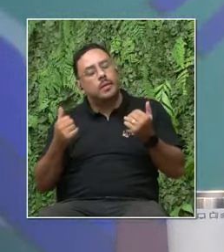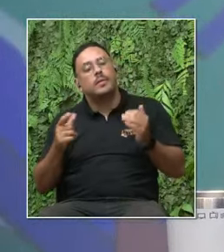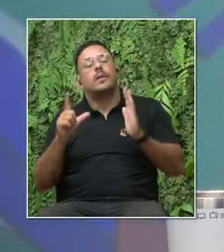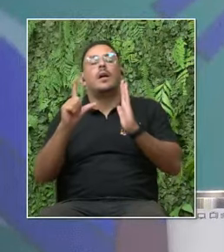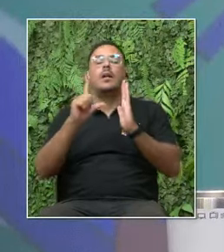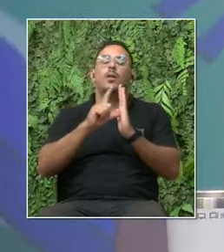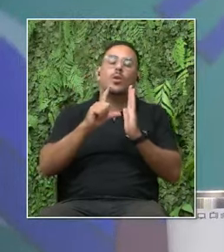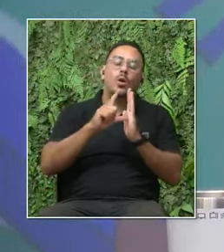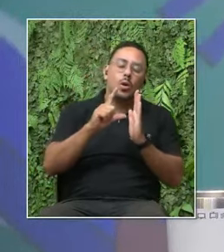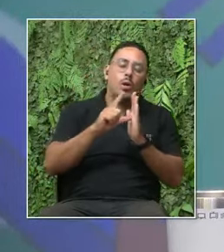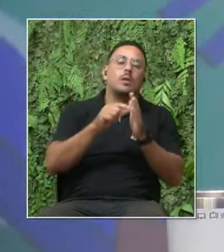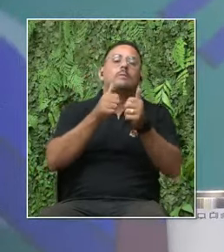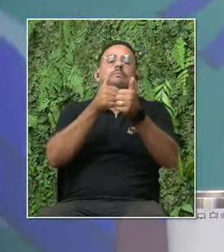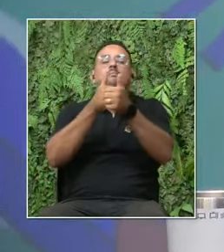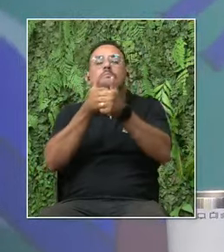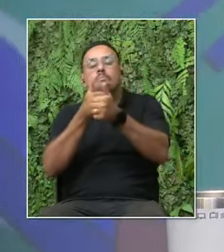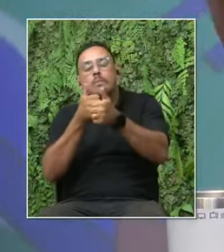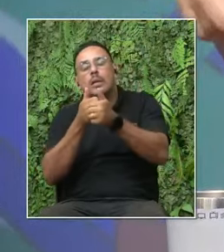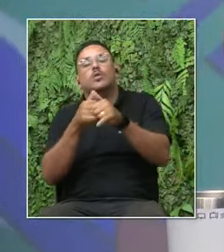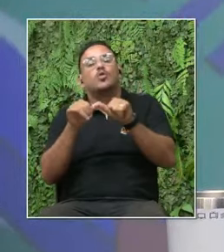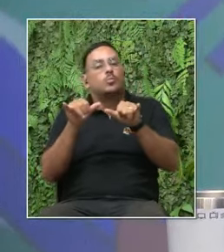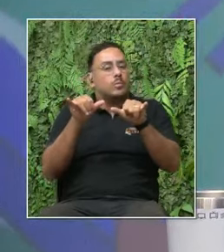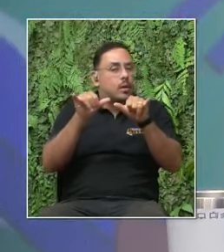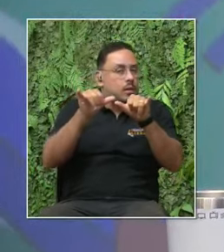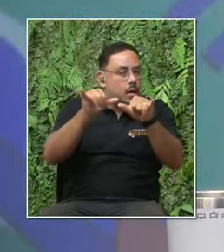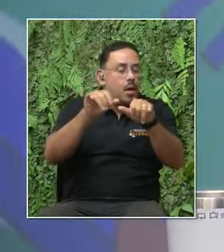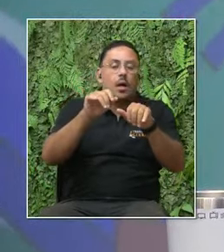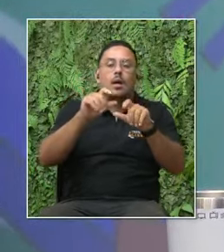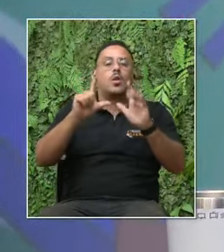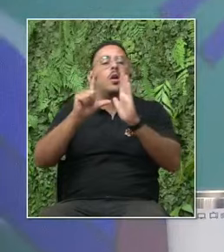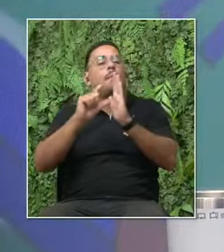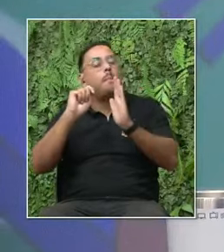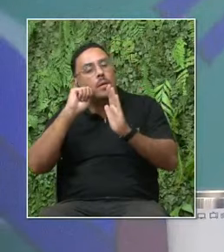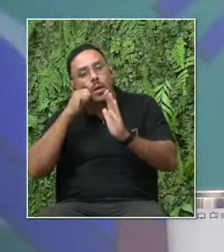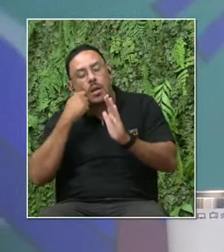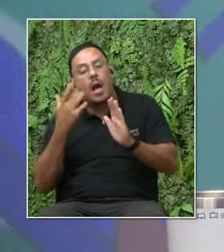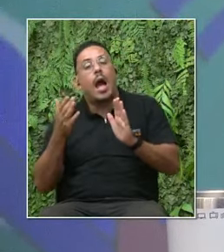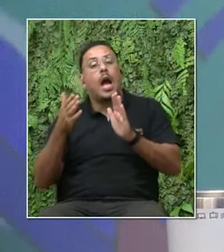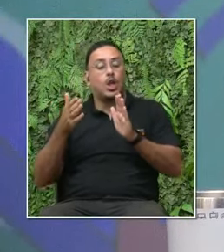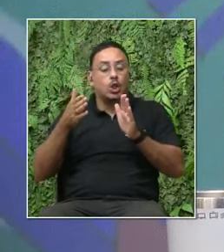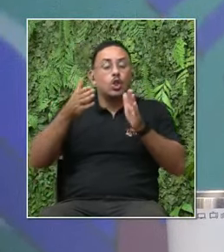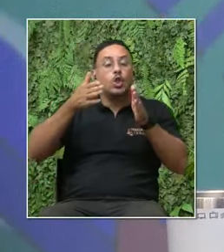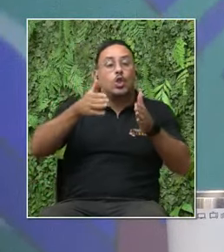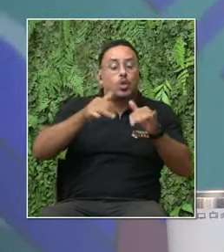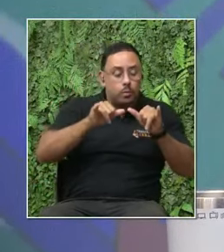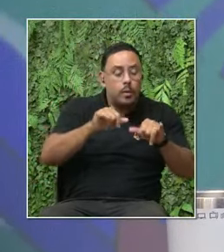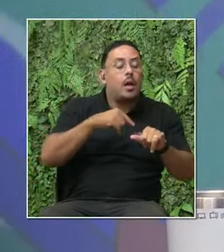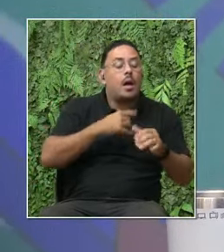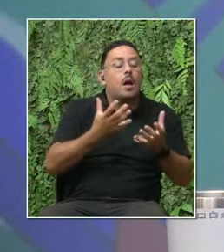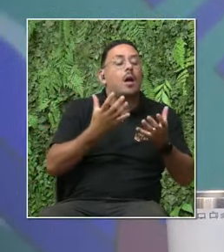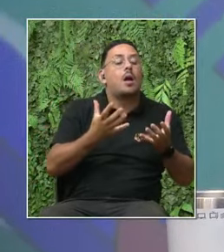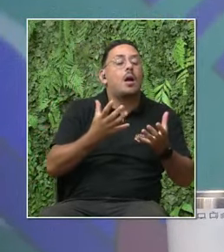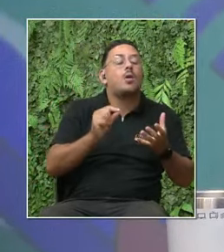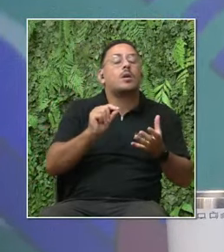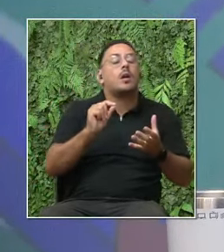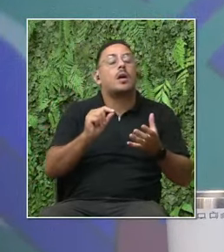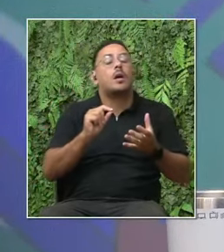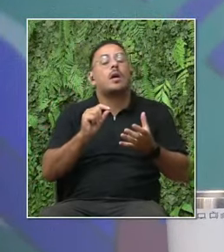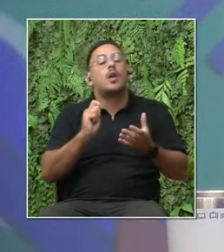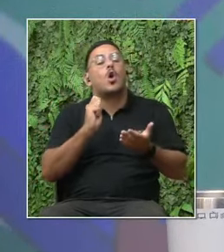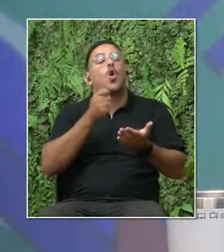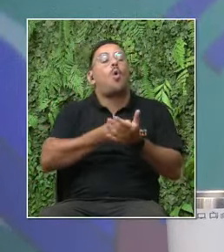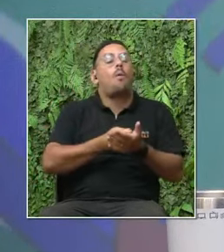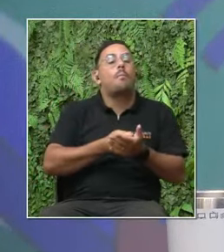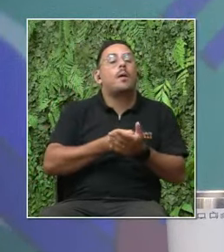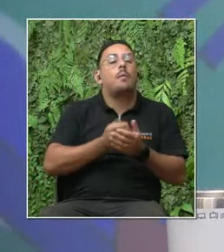sua loja né onde no mercado que você vai da padaria e tudo mais você achou Ah chegou lá no supermercado Ah eu quero eu quero exagerar do chip só